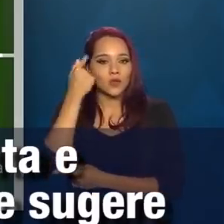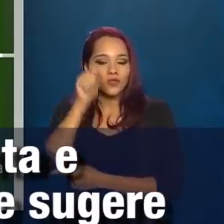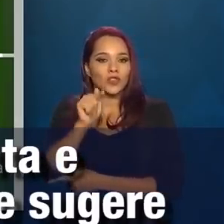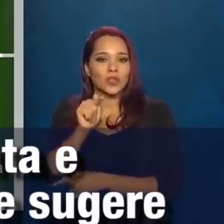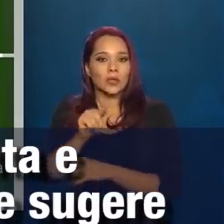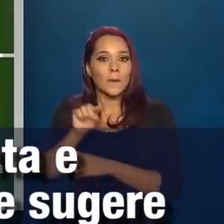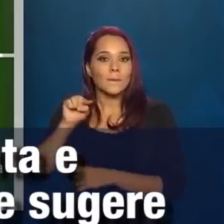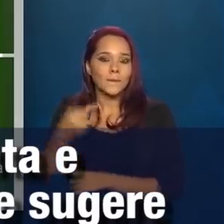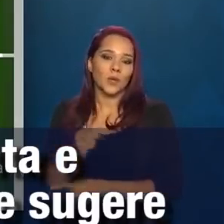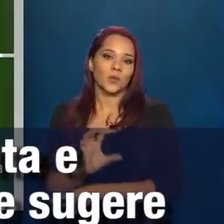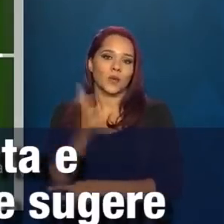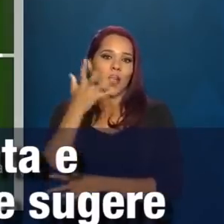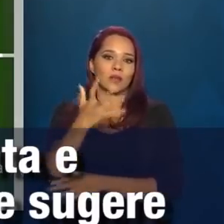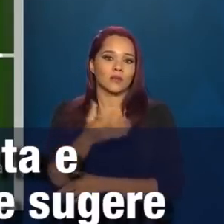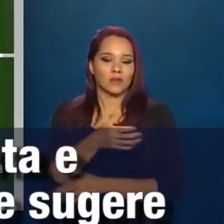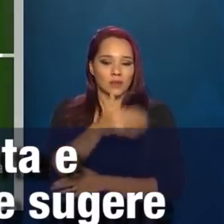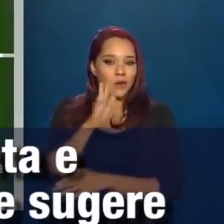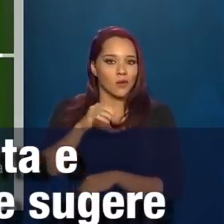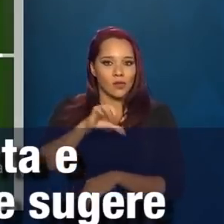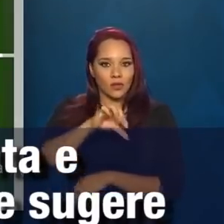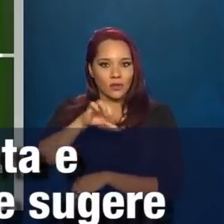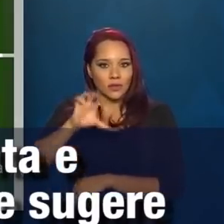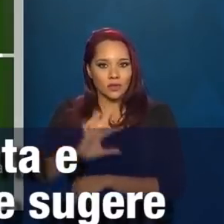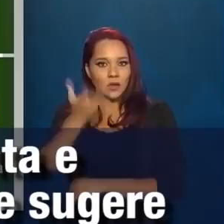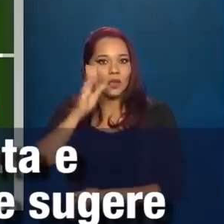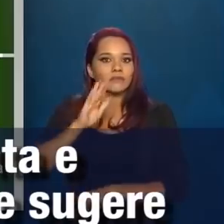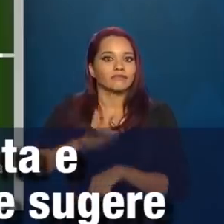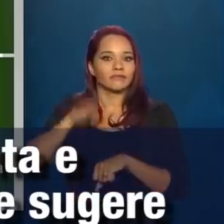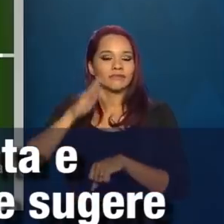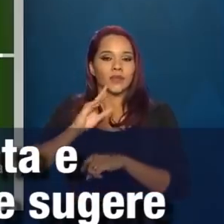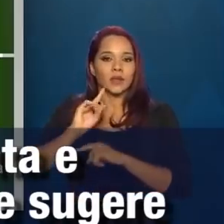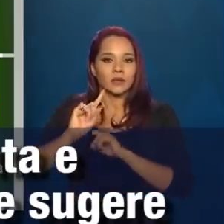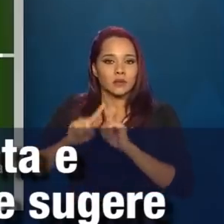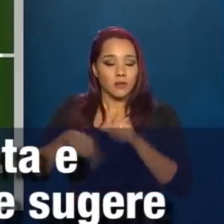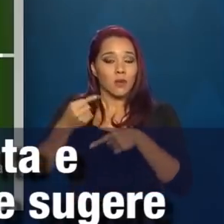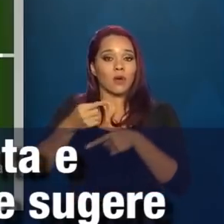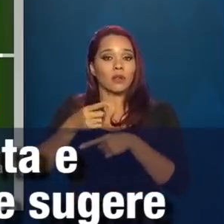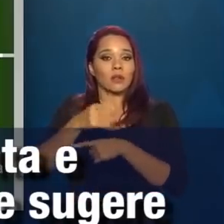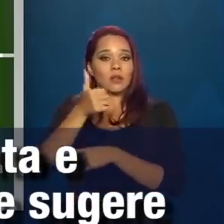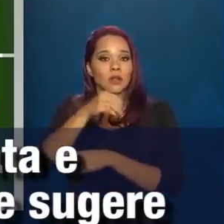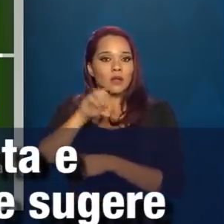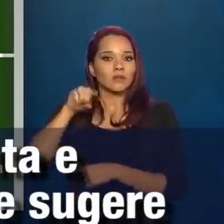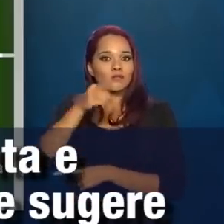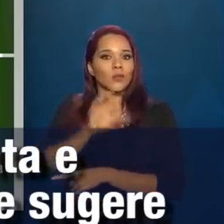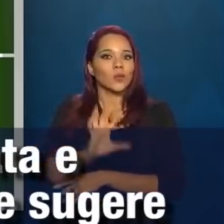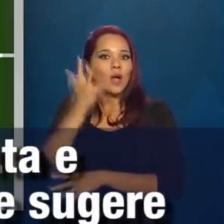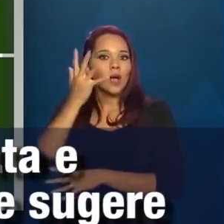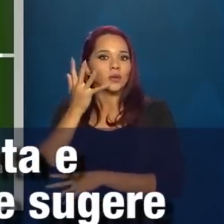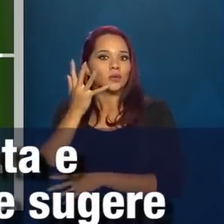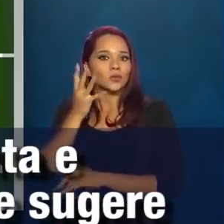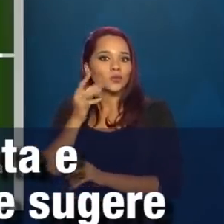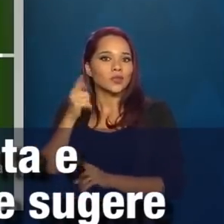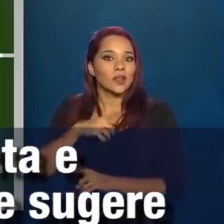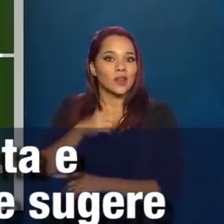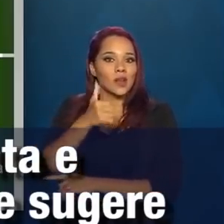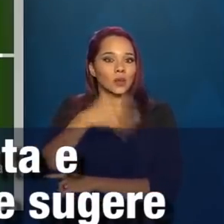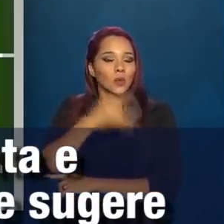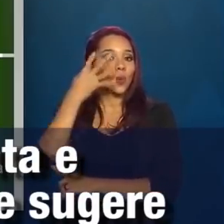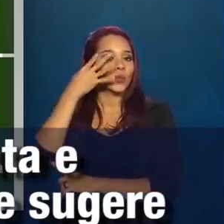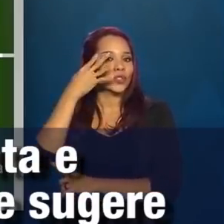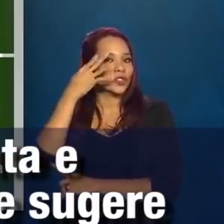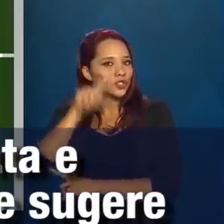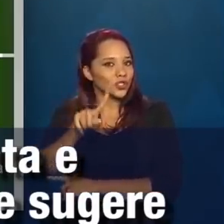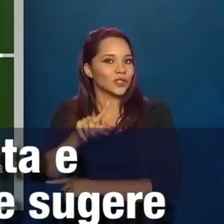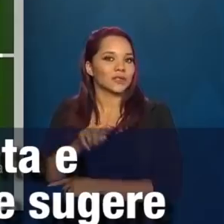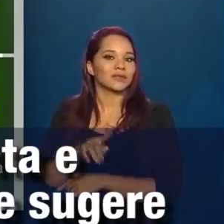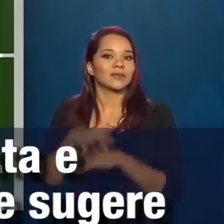atingir 1.000 casos, 900 casos a mais. E depois 10.000 casos atingimos em 14 dias. Então